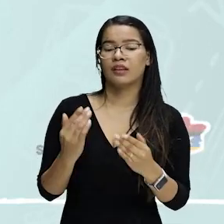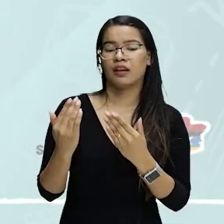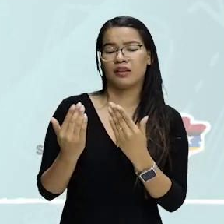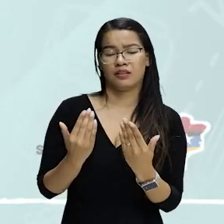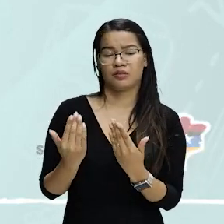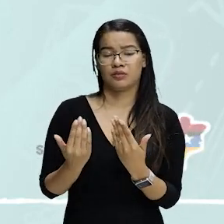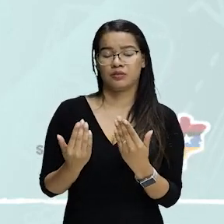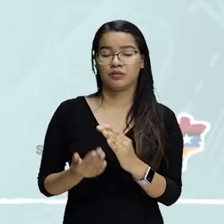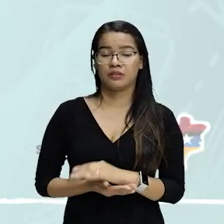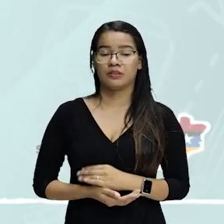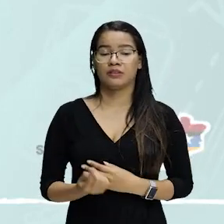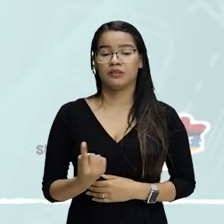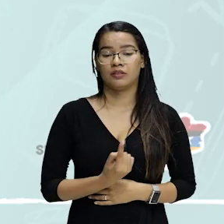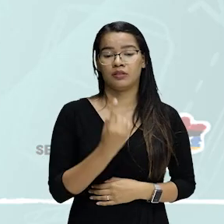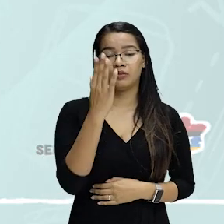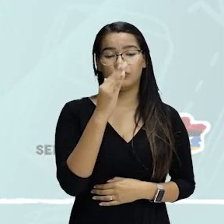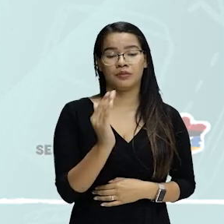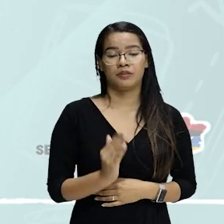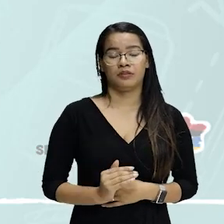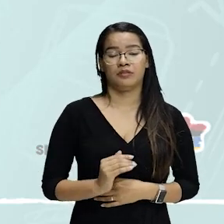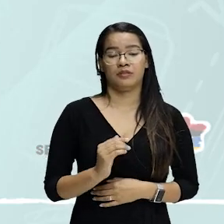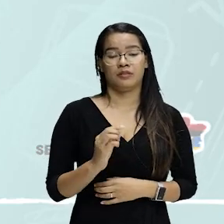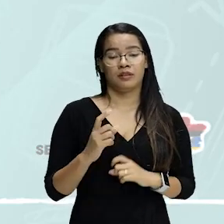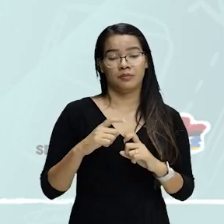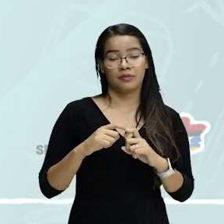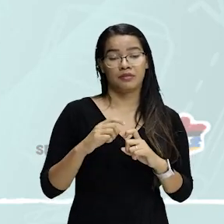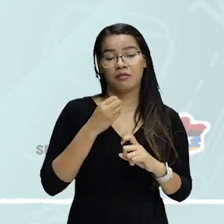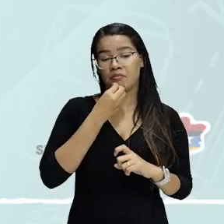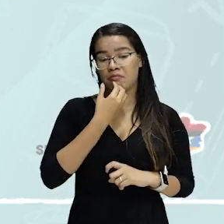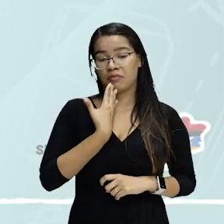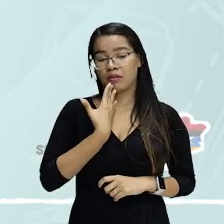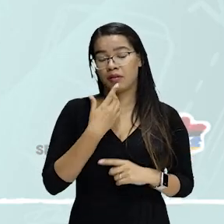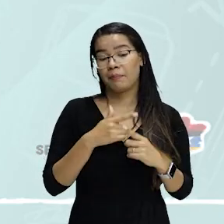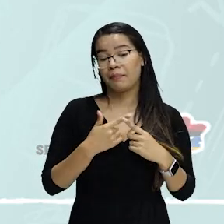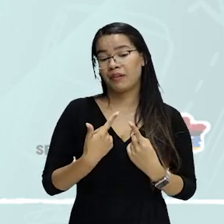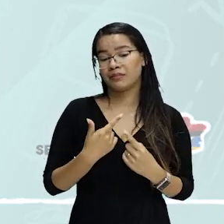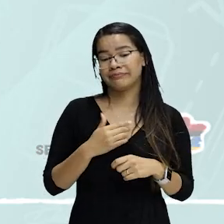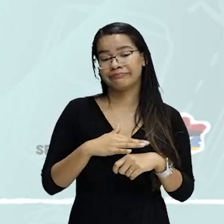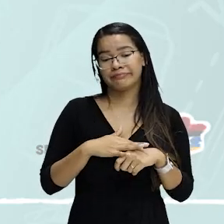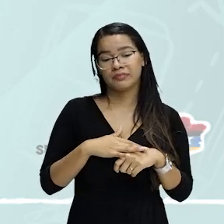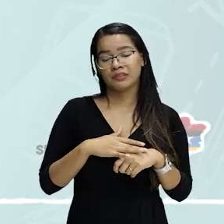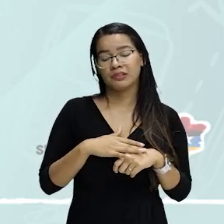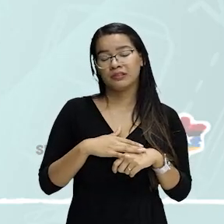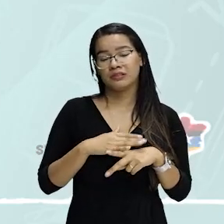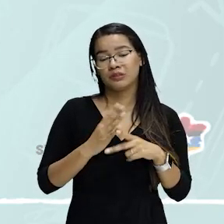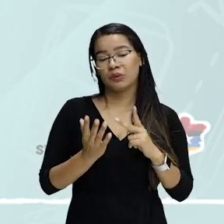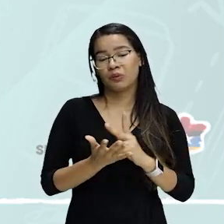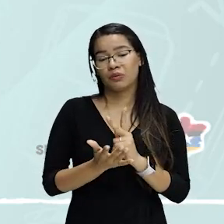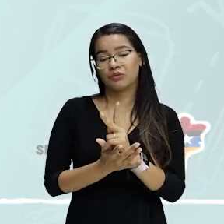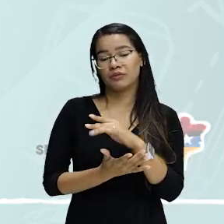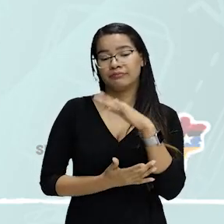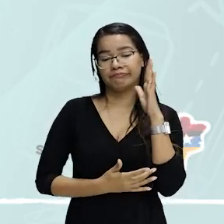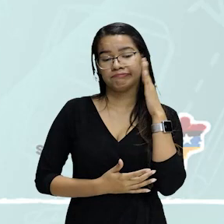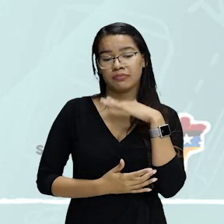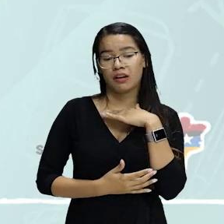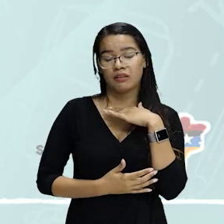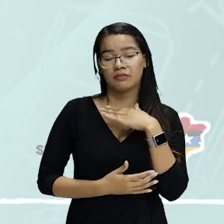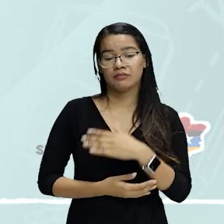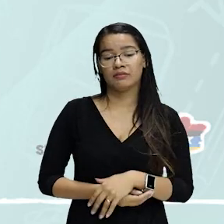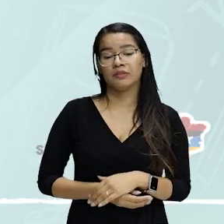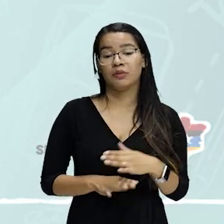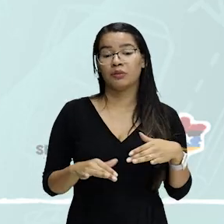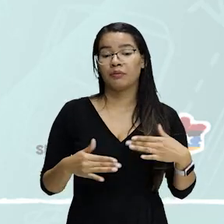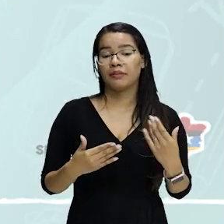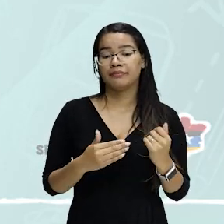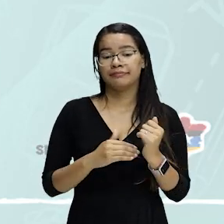No Brasil, a medicina vai bem, mas o doente ainda vai mal.